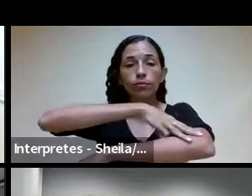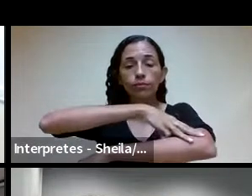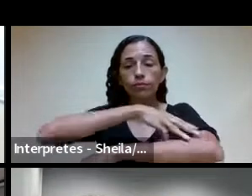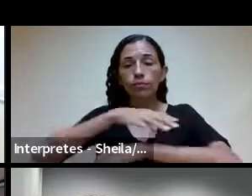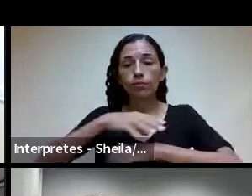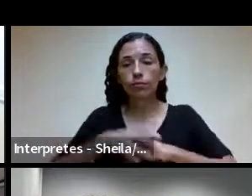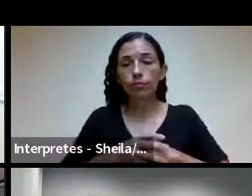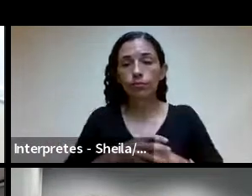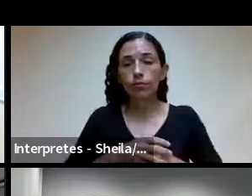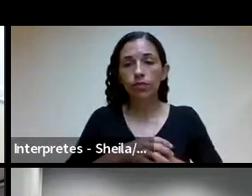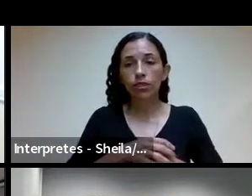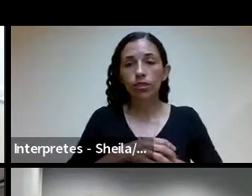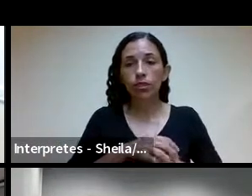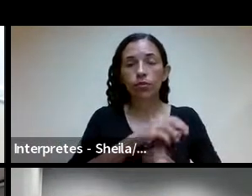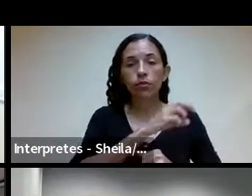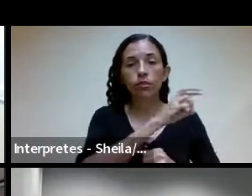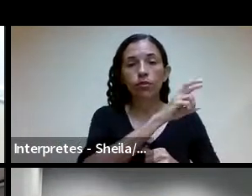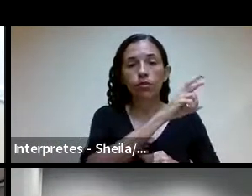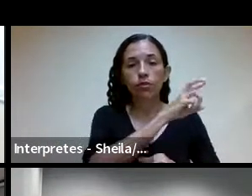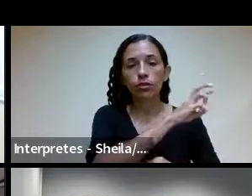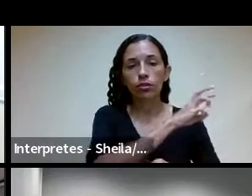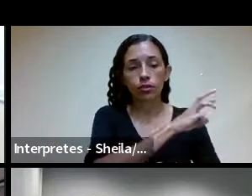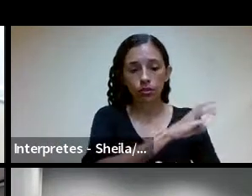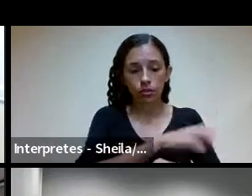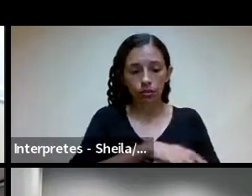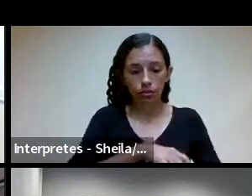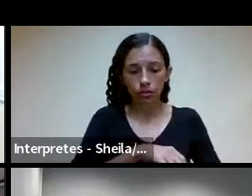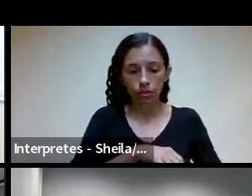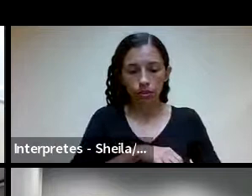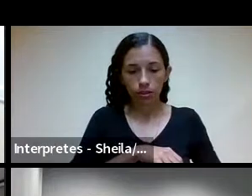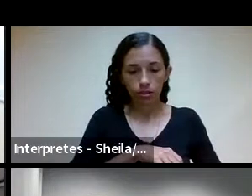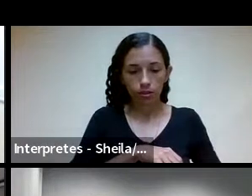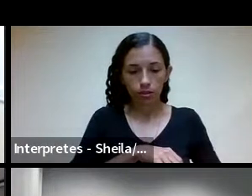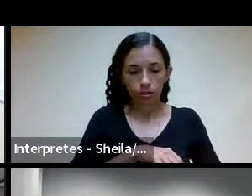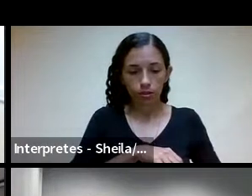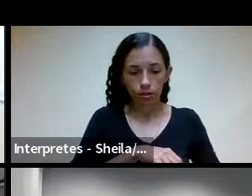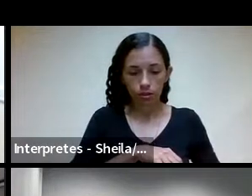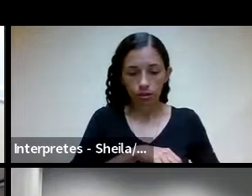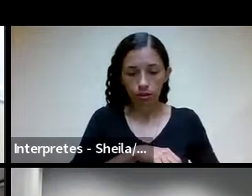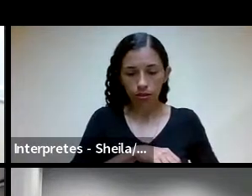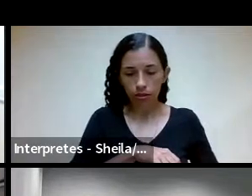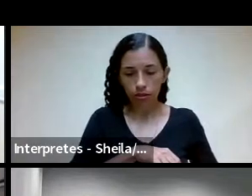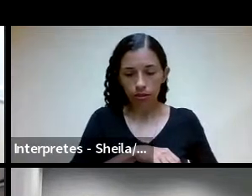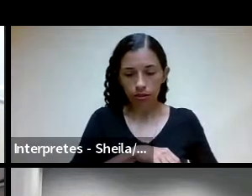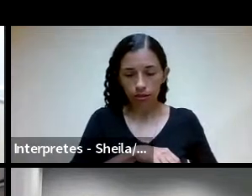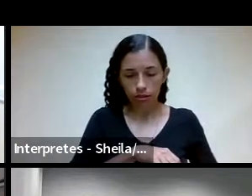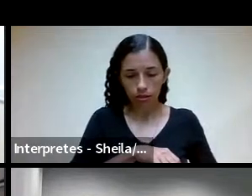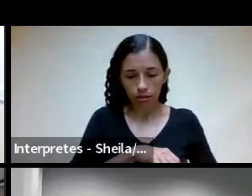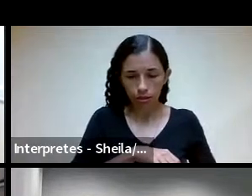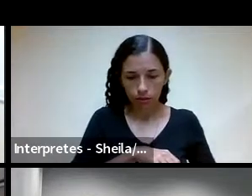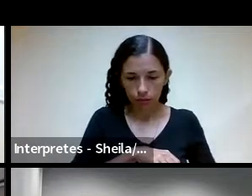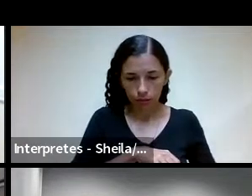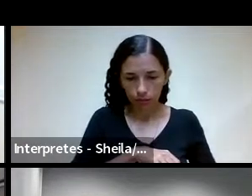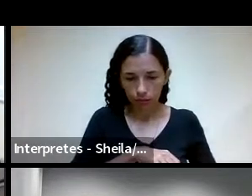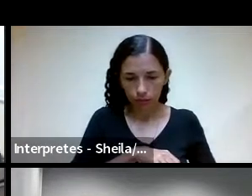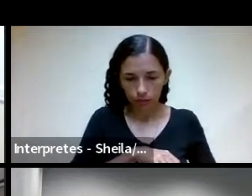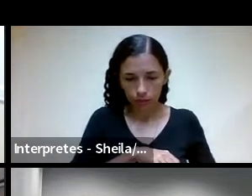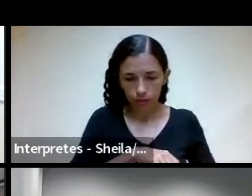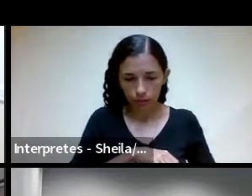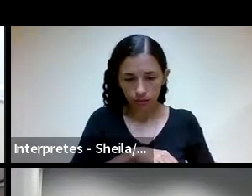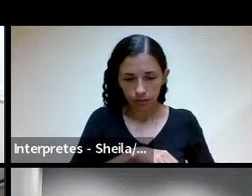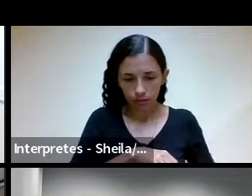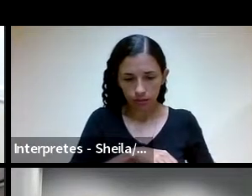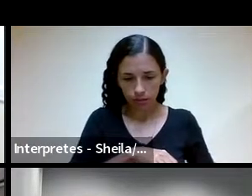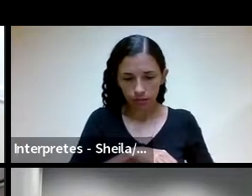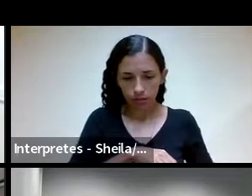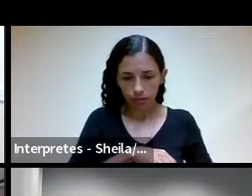Vladimir de Paula Tavares contra a sentença do juiz da 33ª Zona Eleitoral, que,